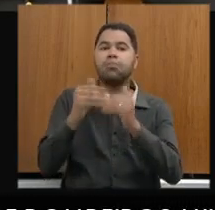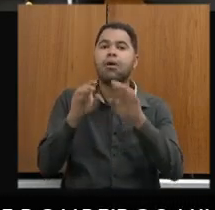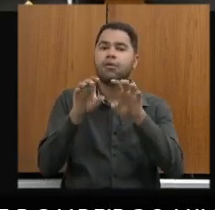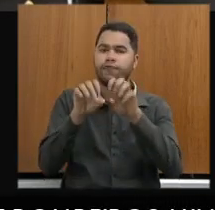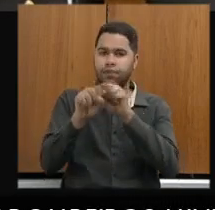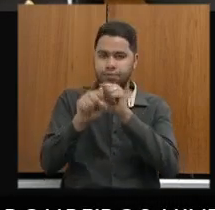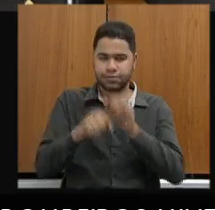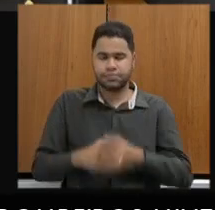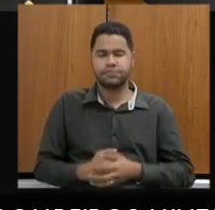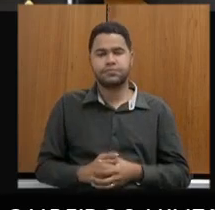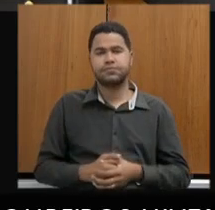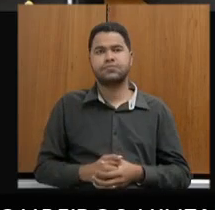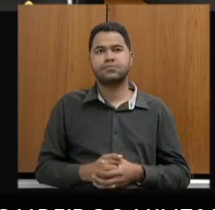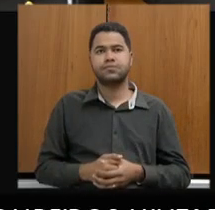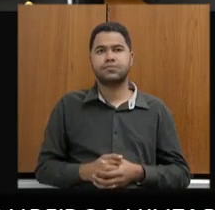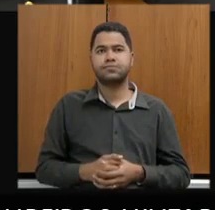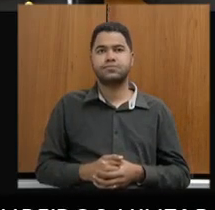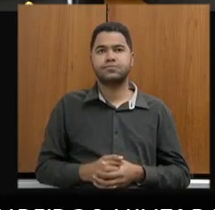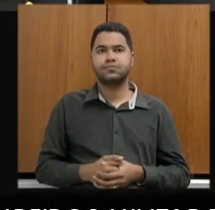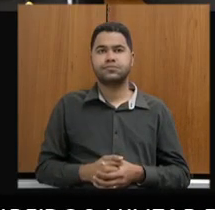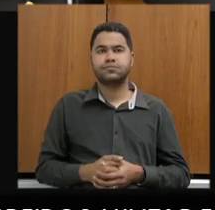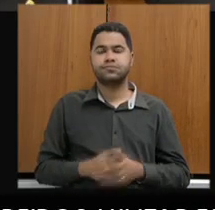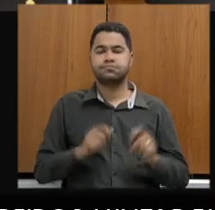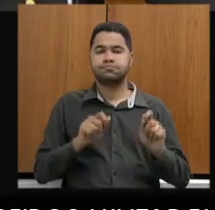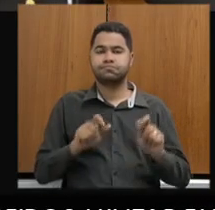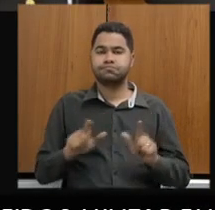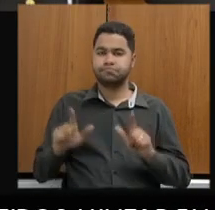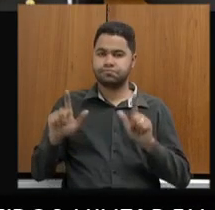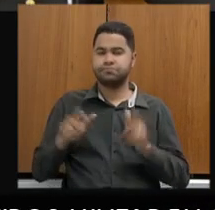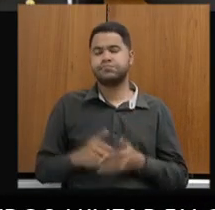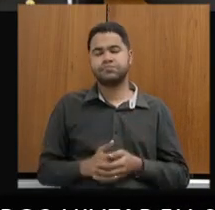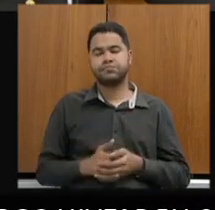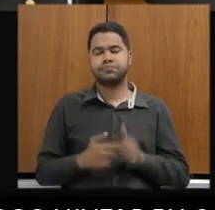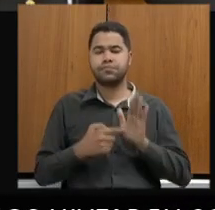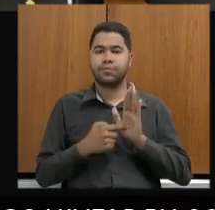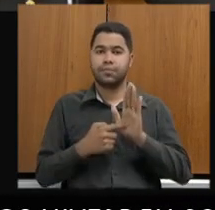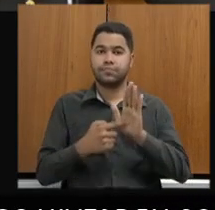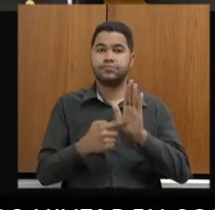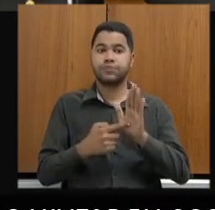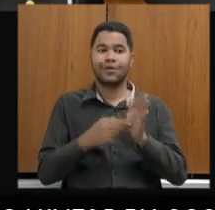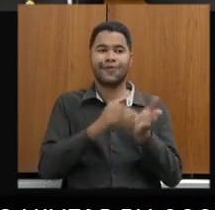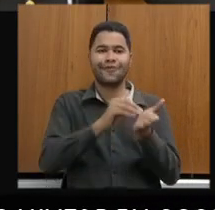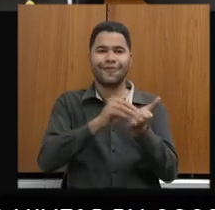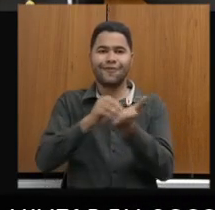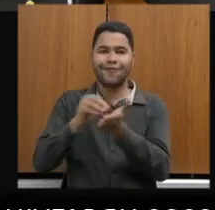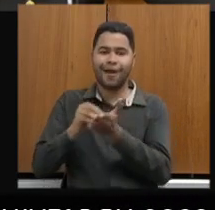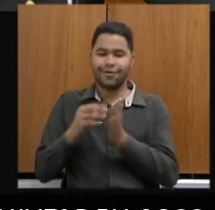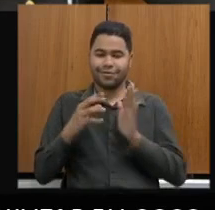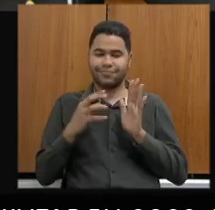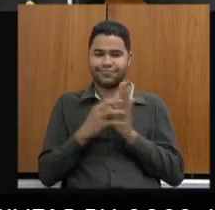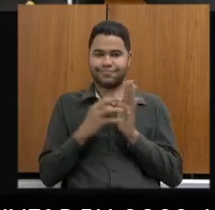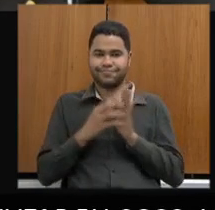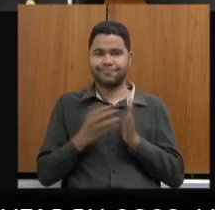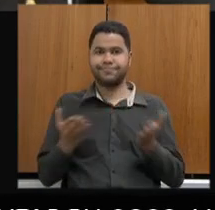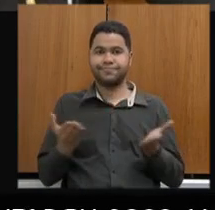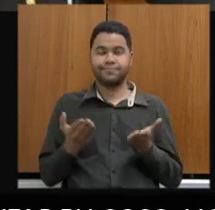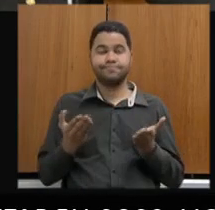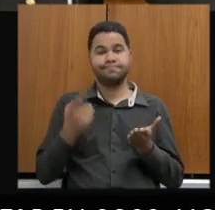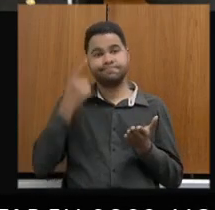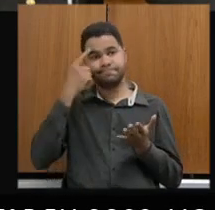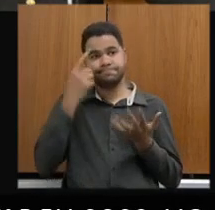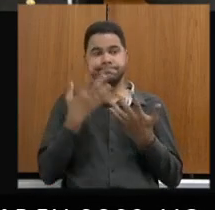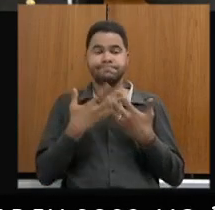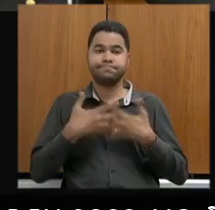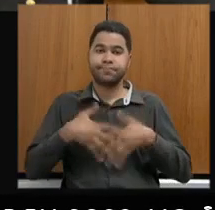próximo por favor detalhando aí o nosso déficit de efetivo atual considerando